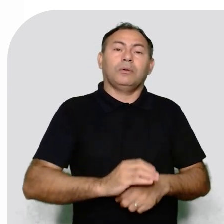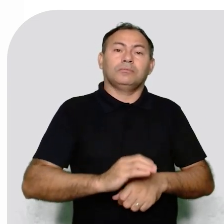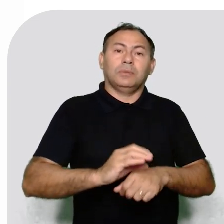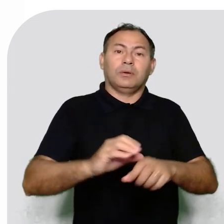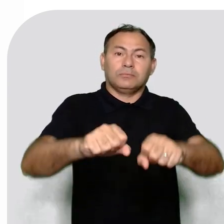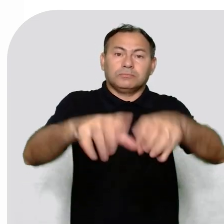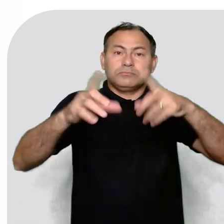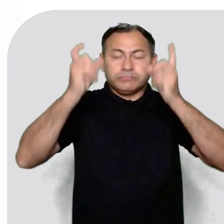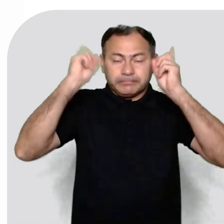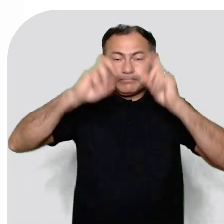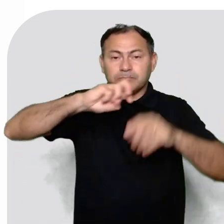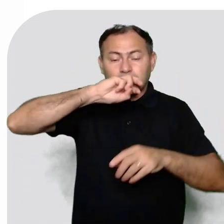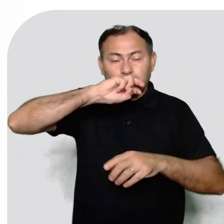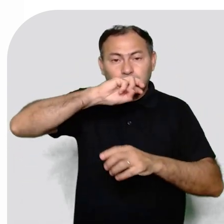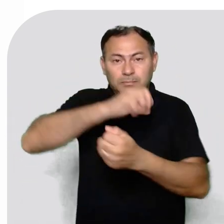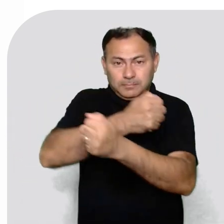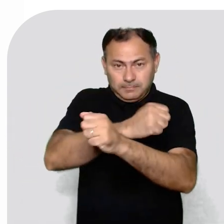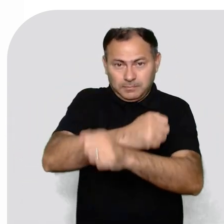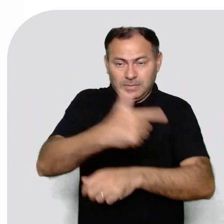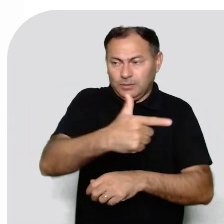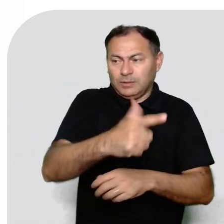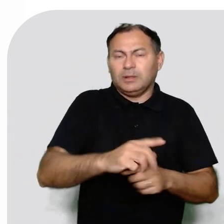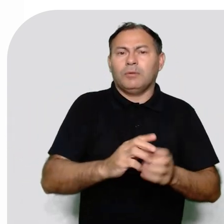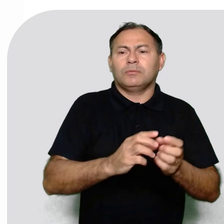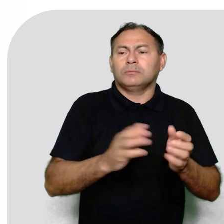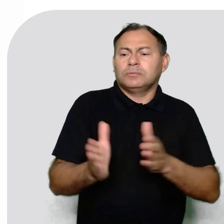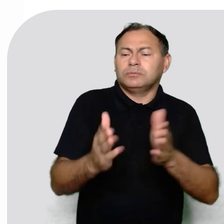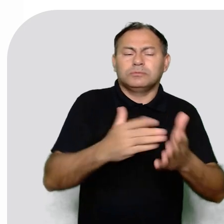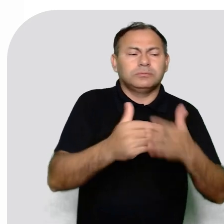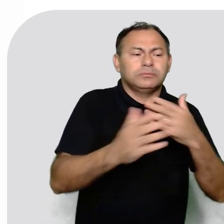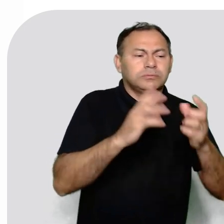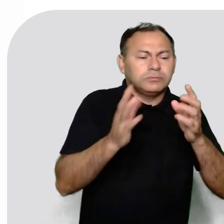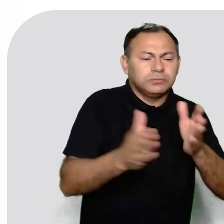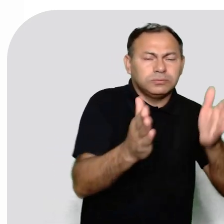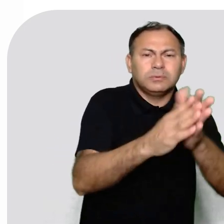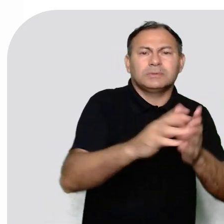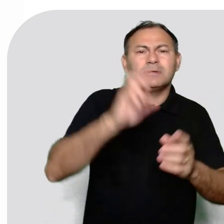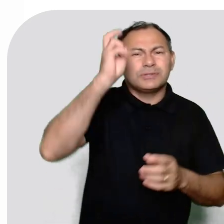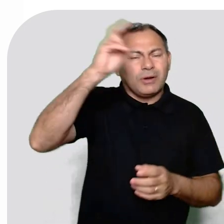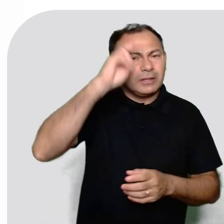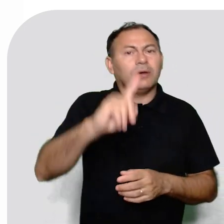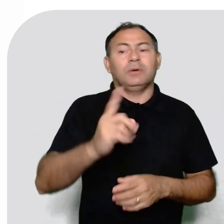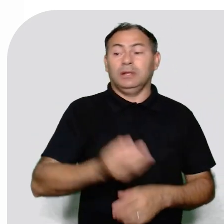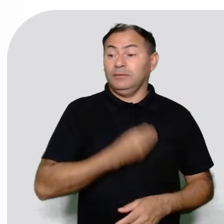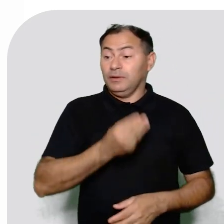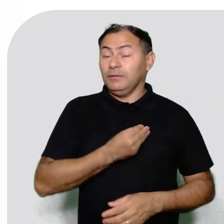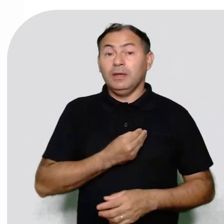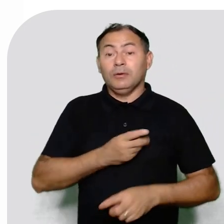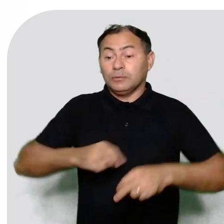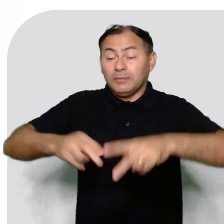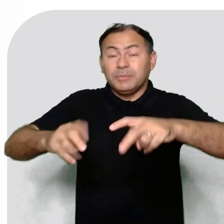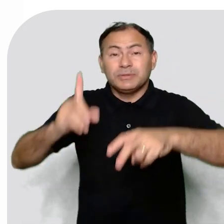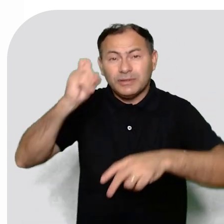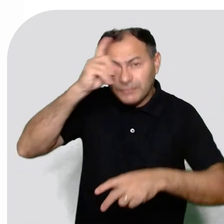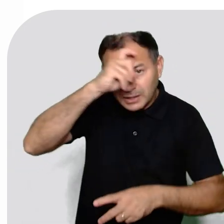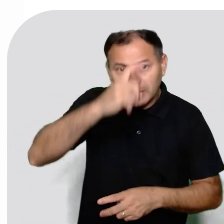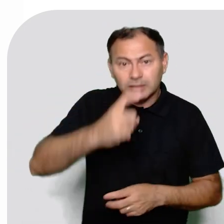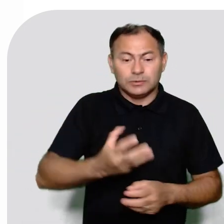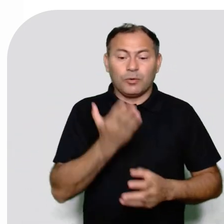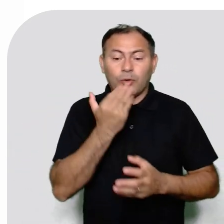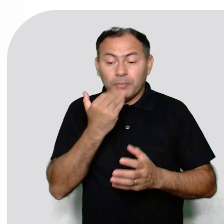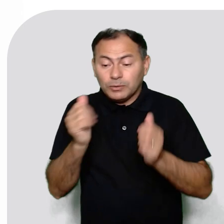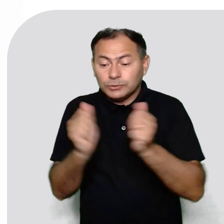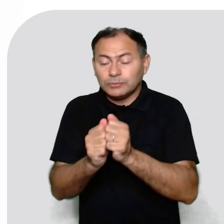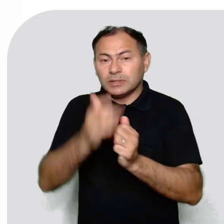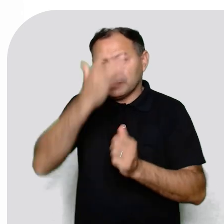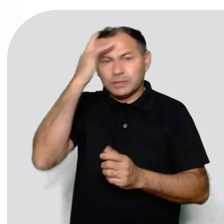herói legendário. Ele andou por caminhos empoeirados, ele comeu com as pessoas, chorou